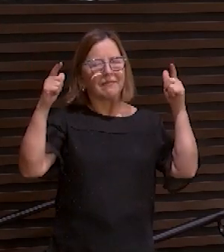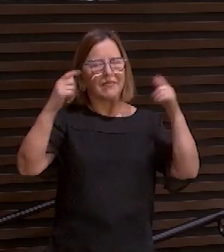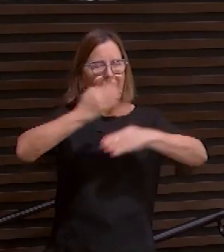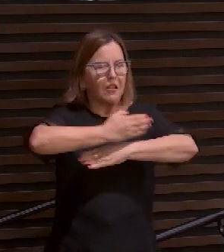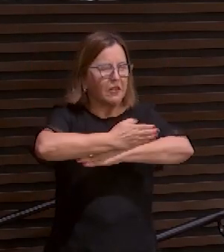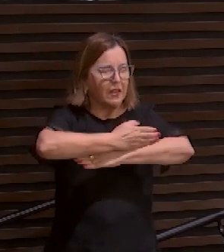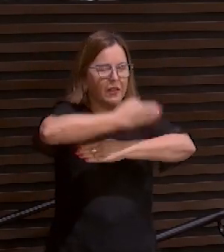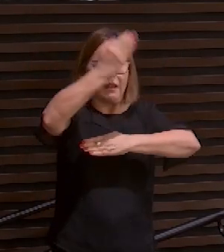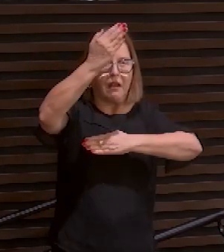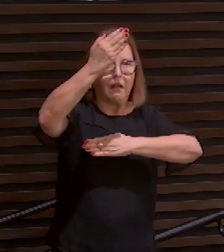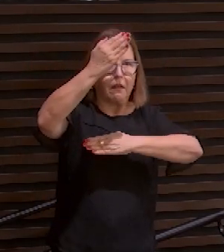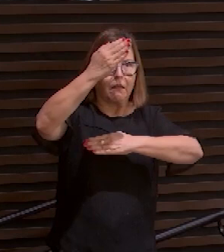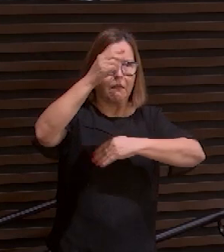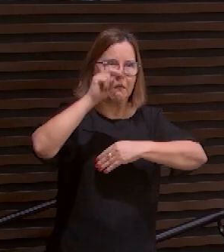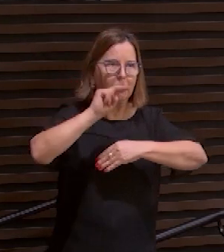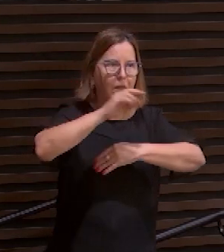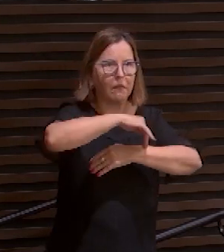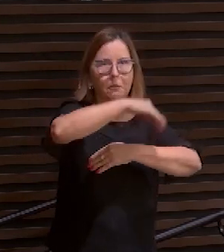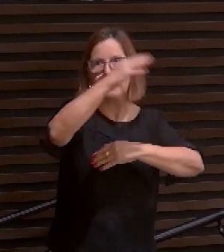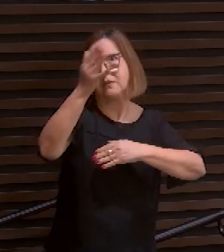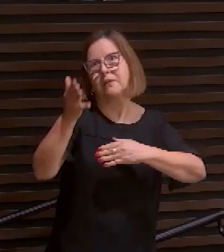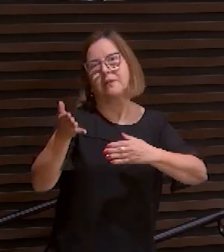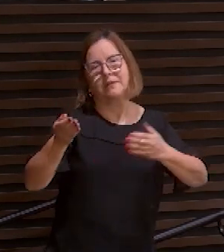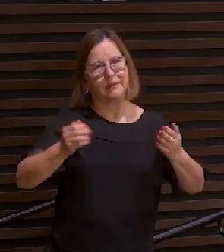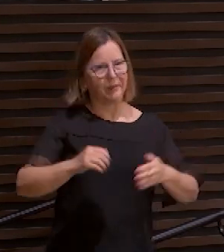o monte estava lá.